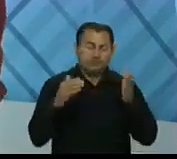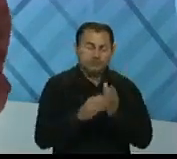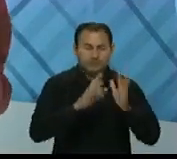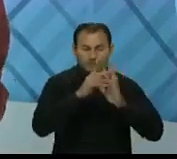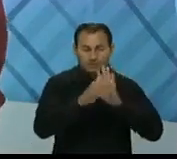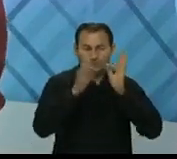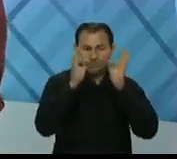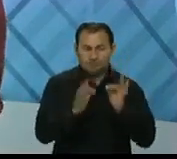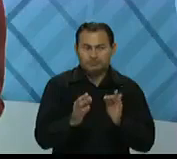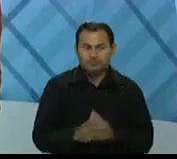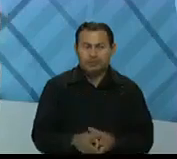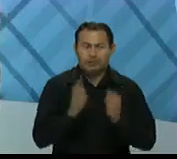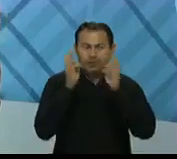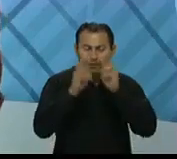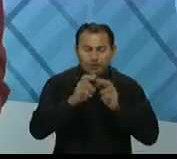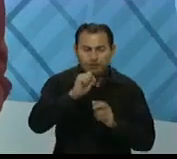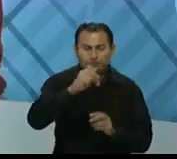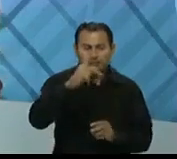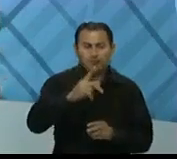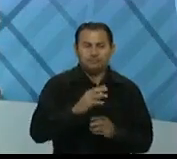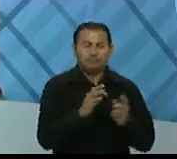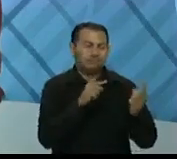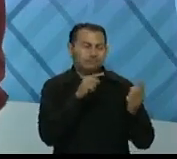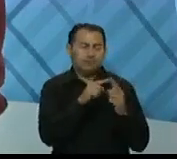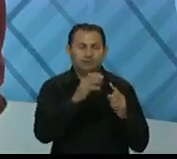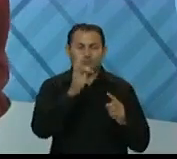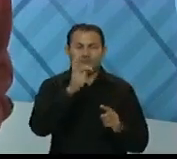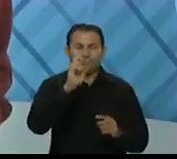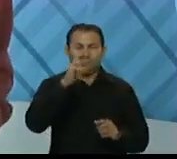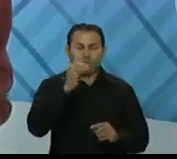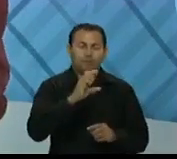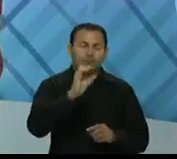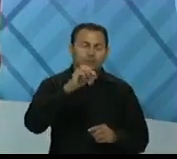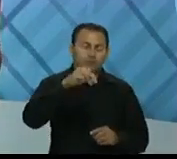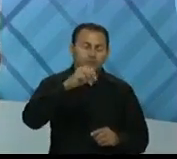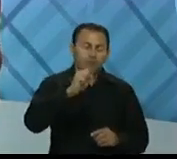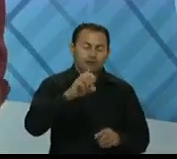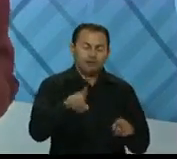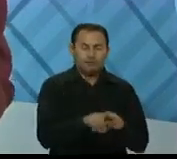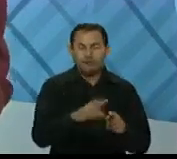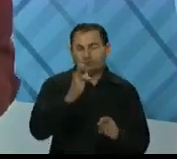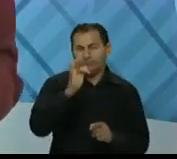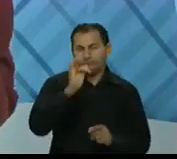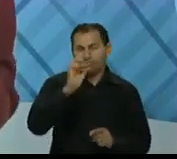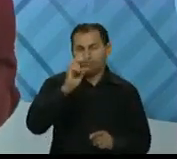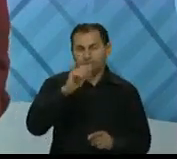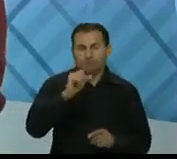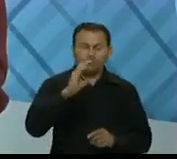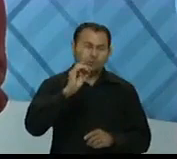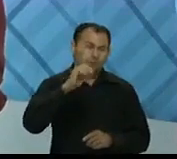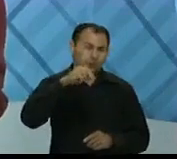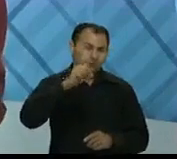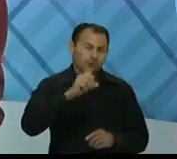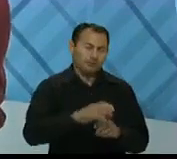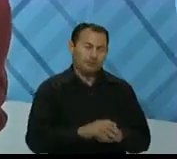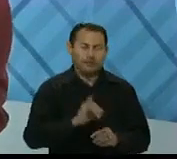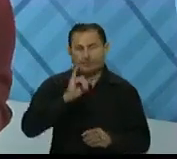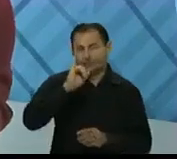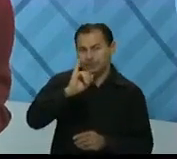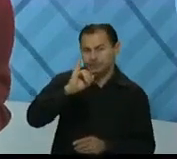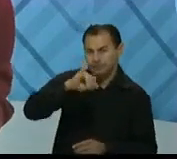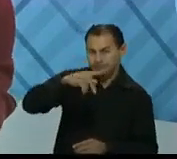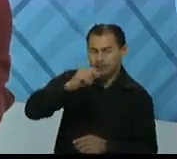derivada. Então, vemos aqui nessas situações a função seno, cosseno e tangente. Vimos que a função seno ela é ímpar, a